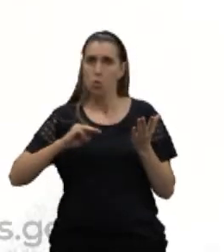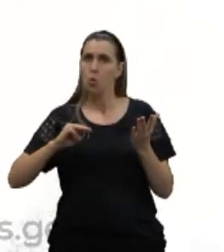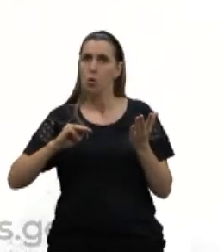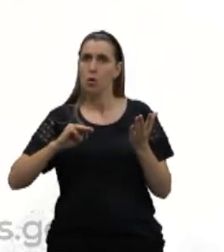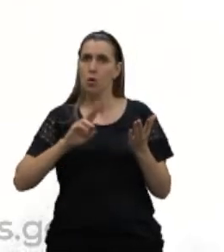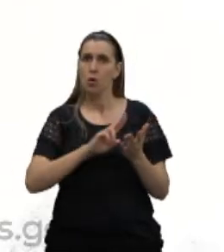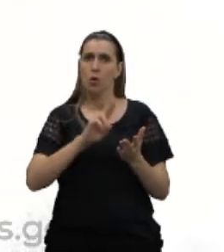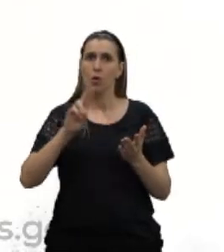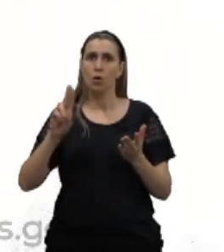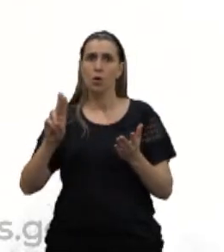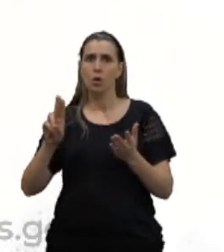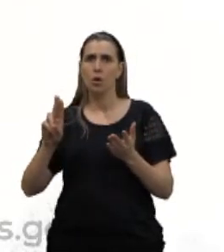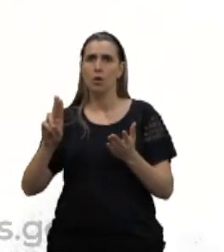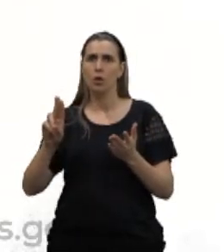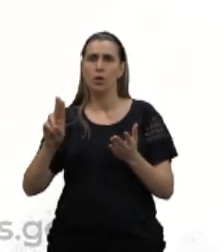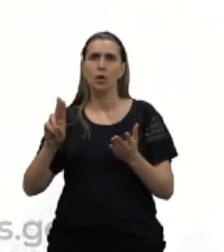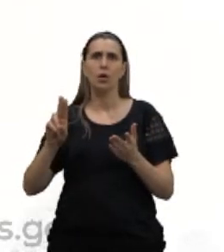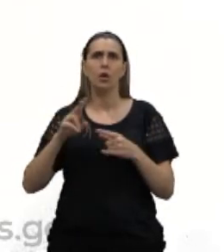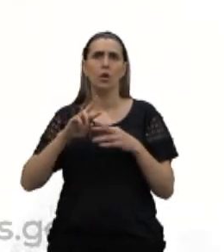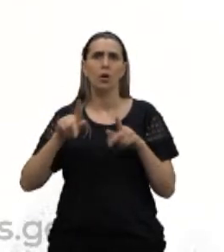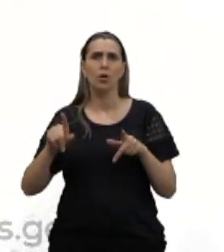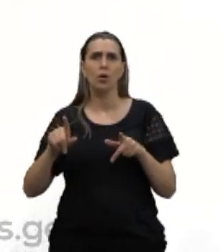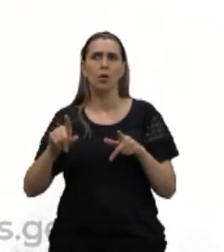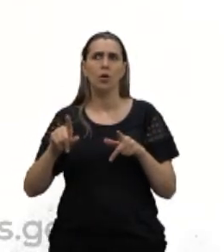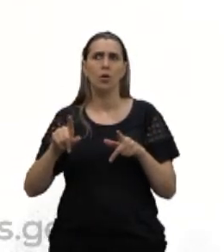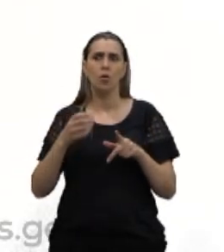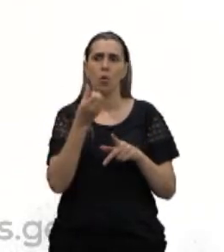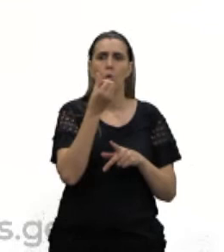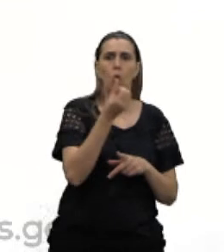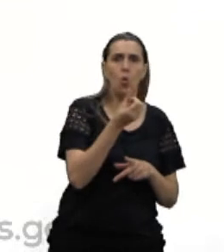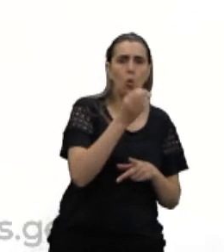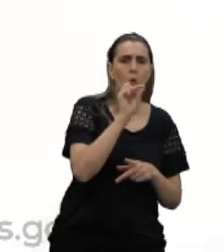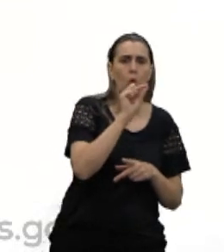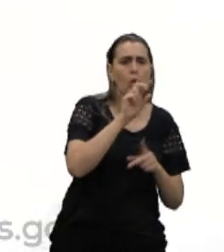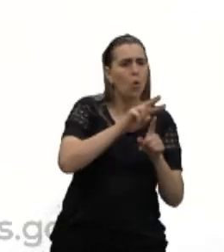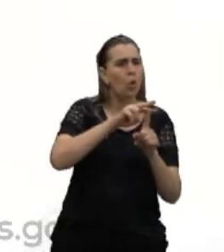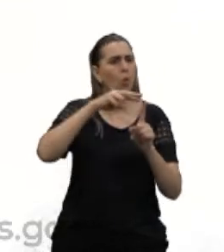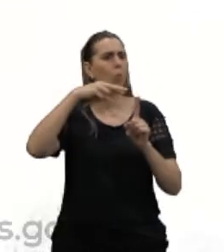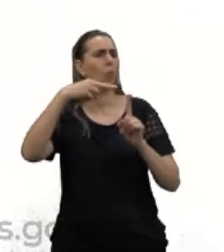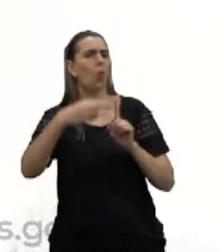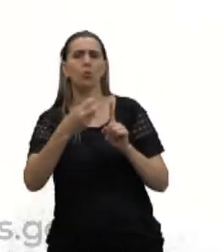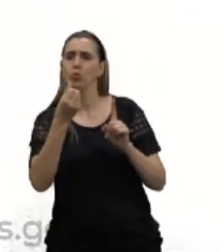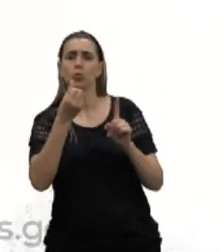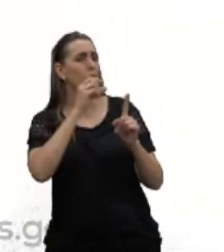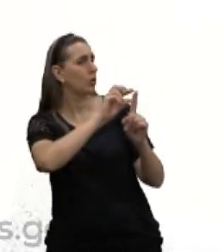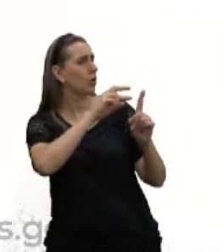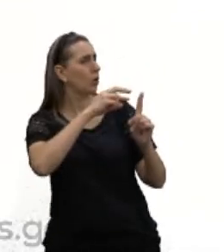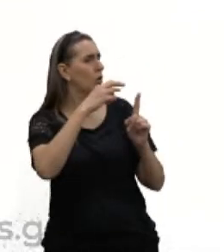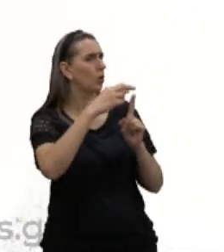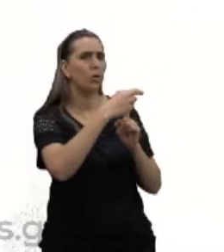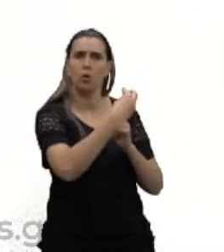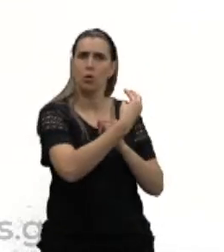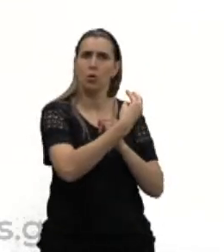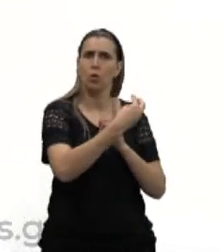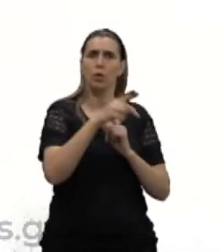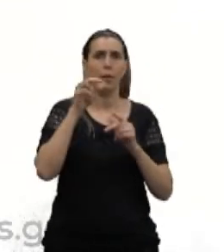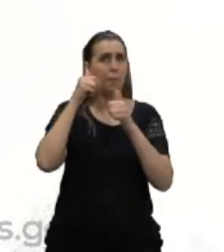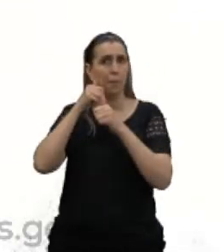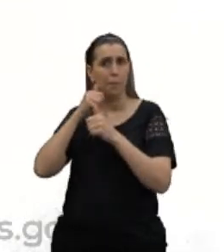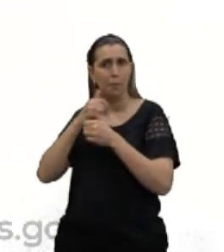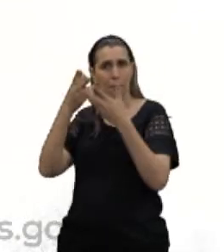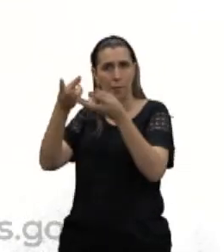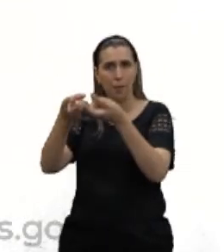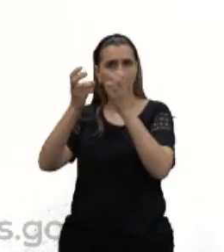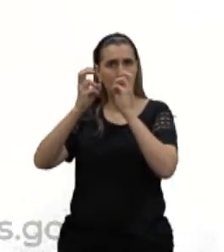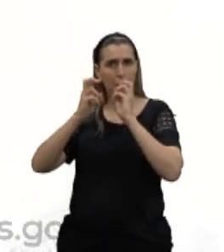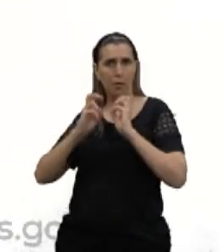que se chama Viewpoints, que é os 6 pontos de vista. Tá? Então, aquelas meninas que estão ali, ó,